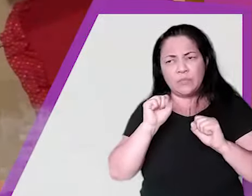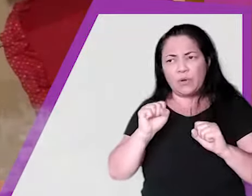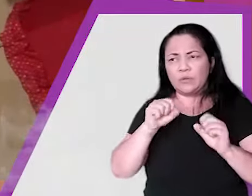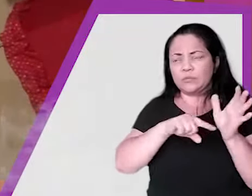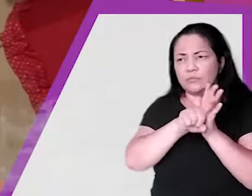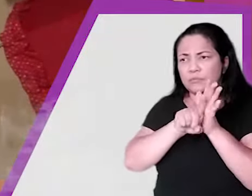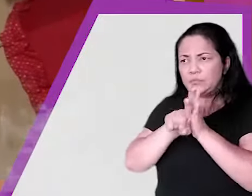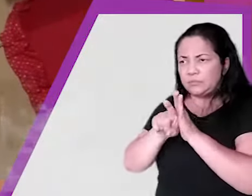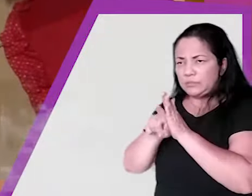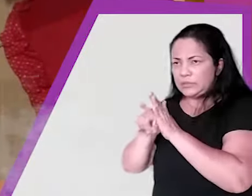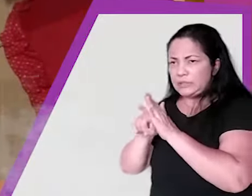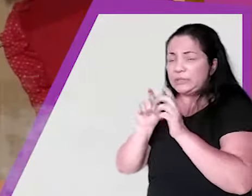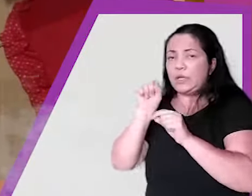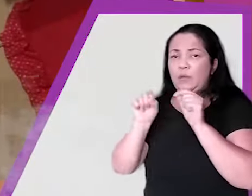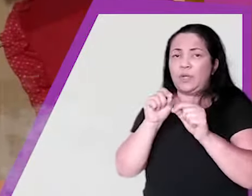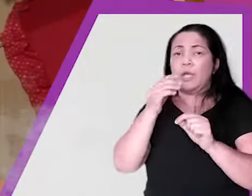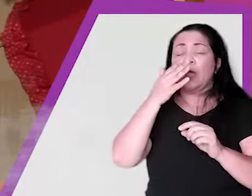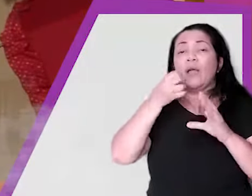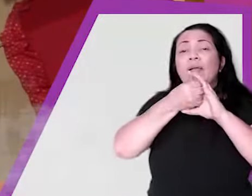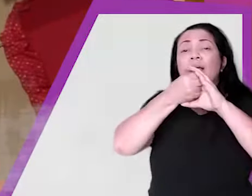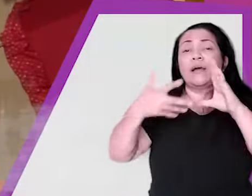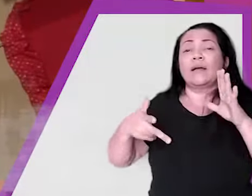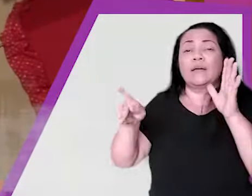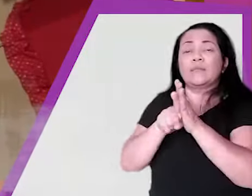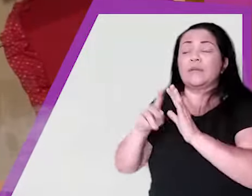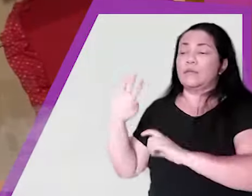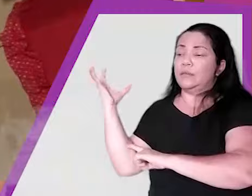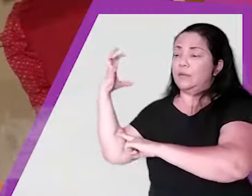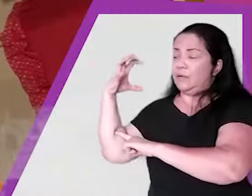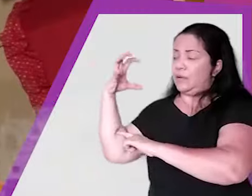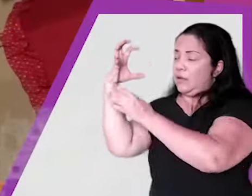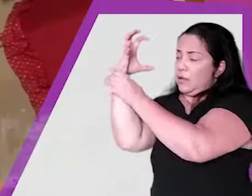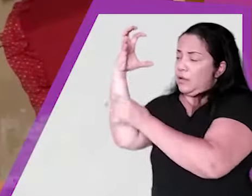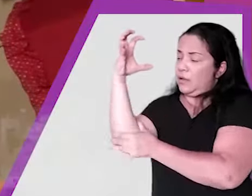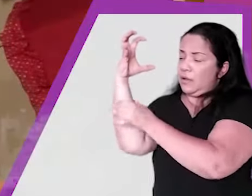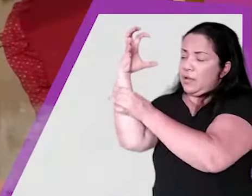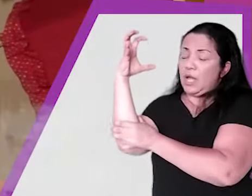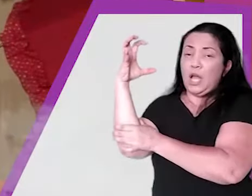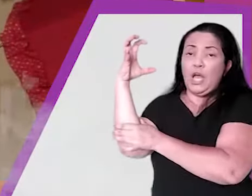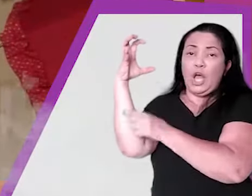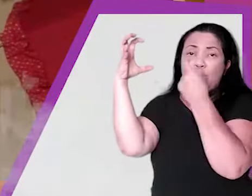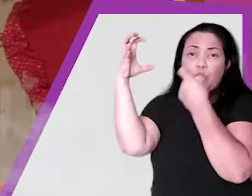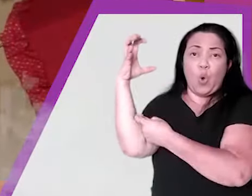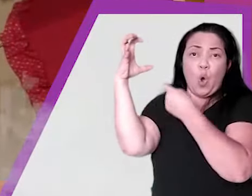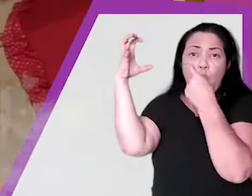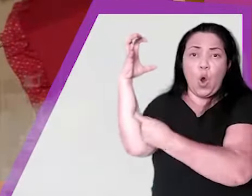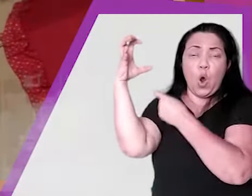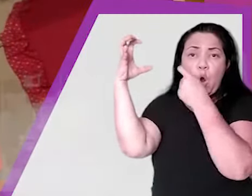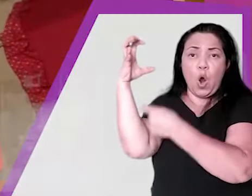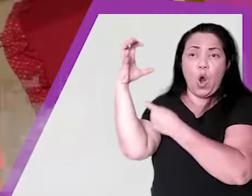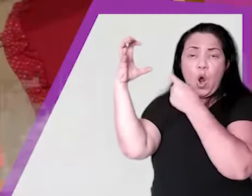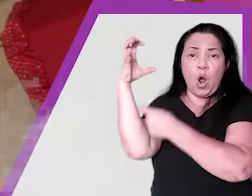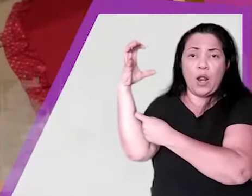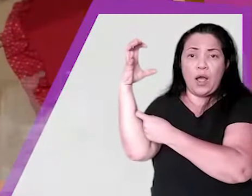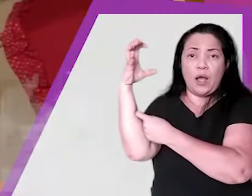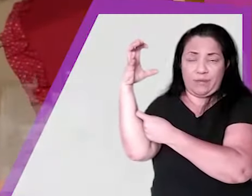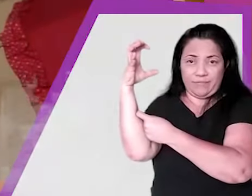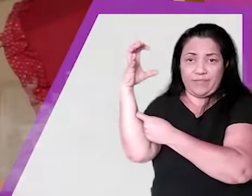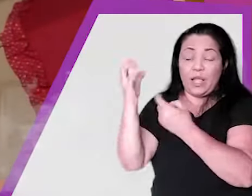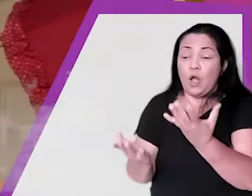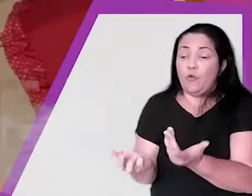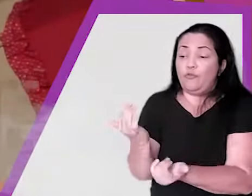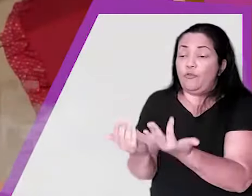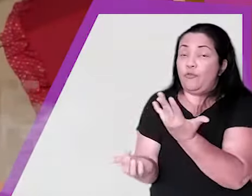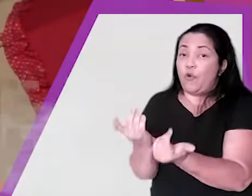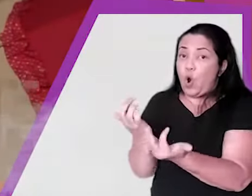atenção e quem não prestou, pode fazer uma pesquisa olhando para as árvores do Cerrado, elas têm uma casca geralmente bastante grossa, que é para